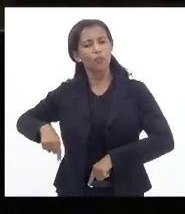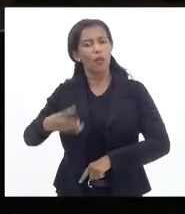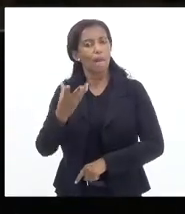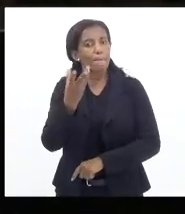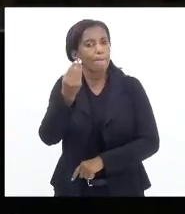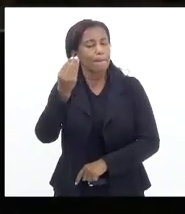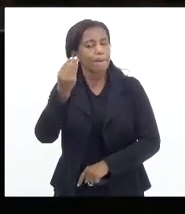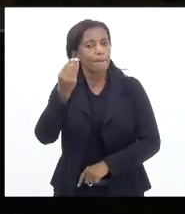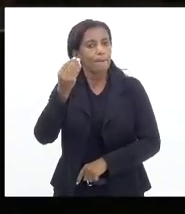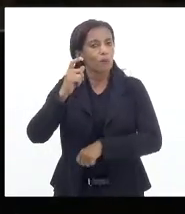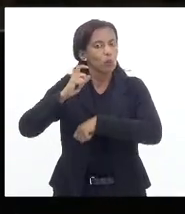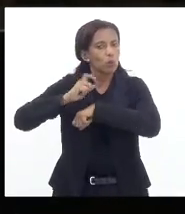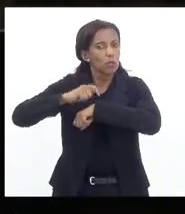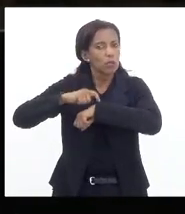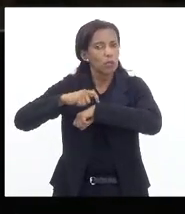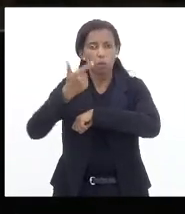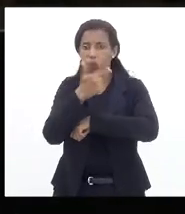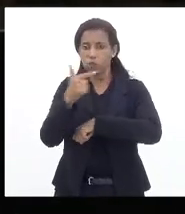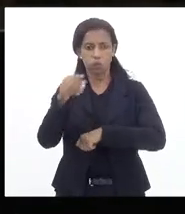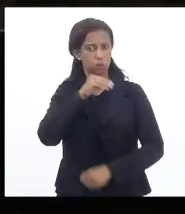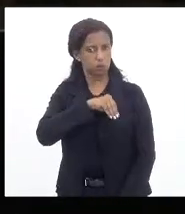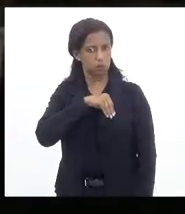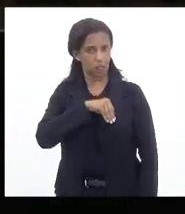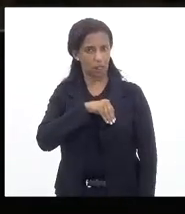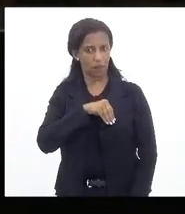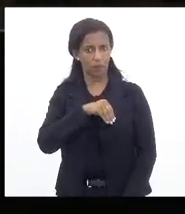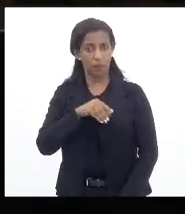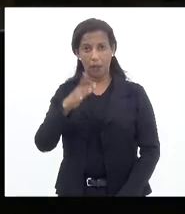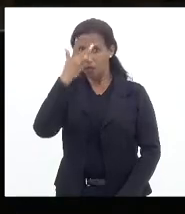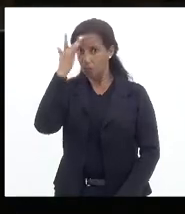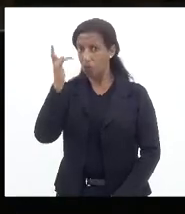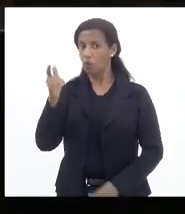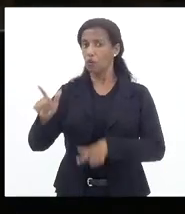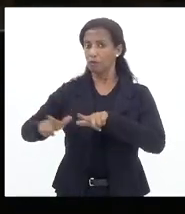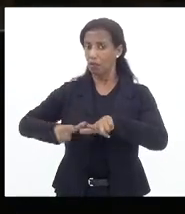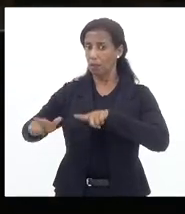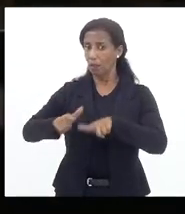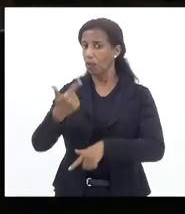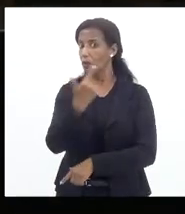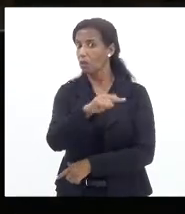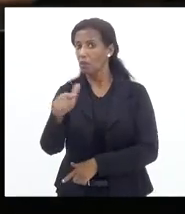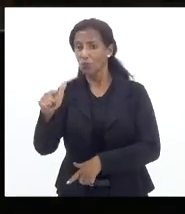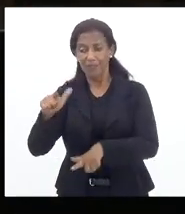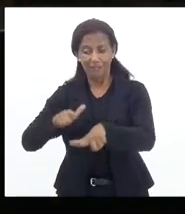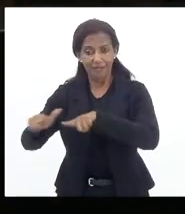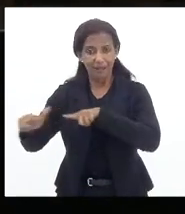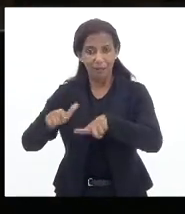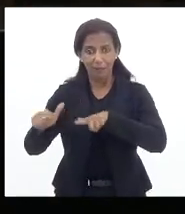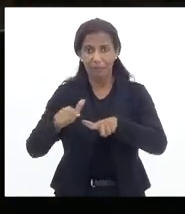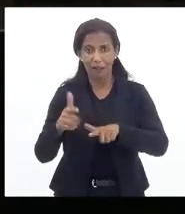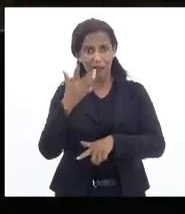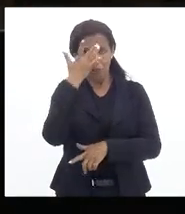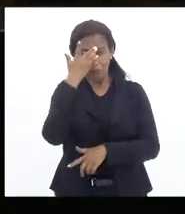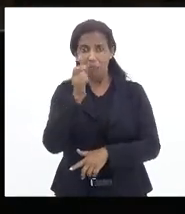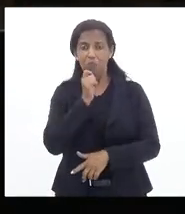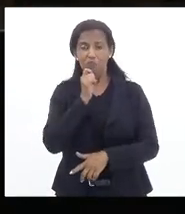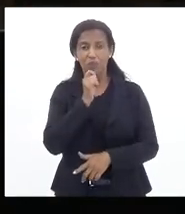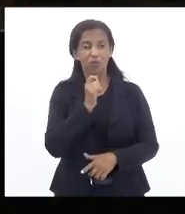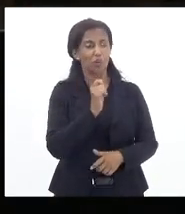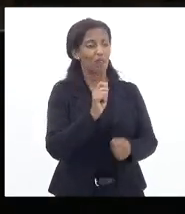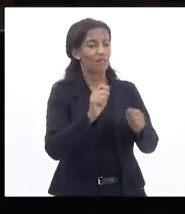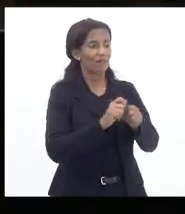há muito tempo sem salário a população trabalhadora muito tempo tá sem sal e sem emprego tá desempregada tá dizendo